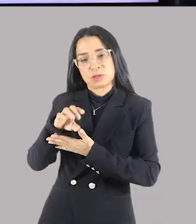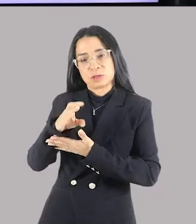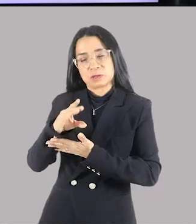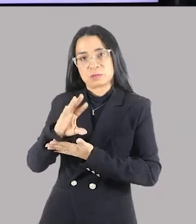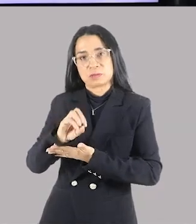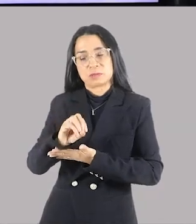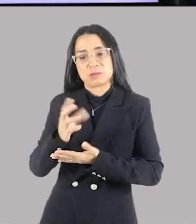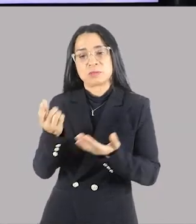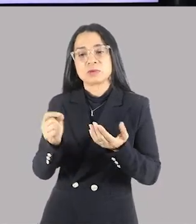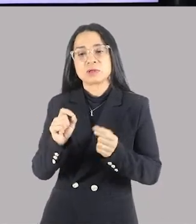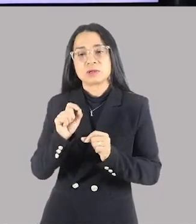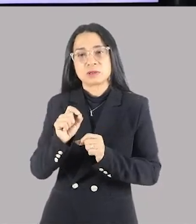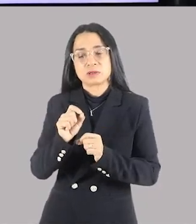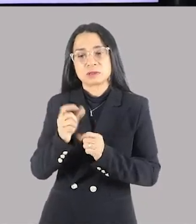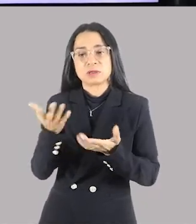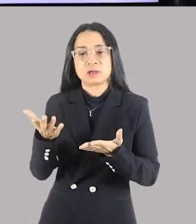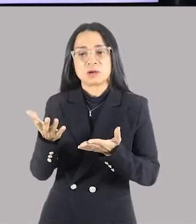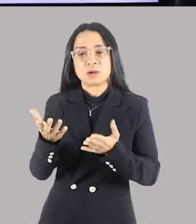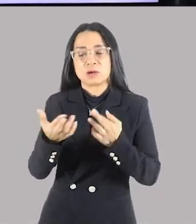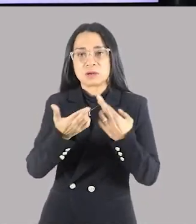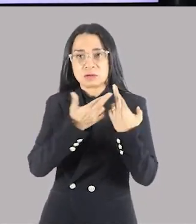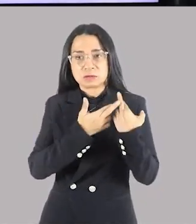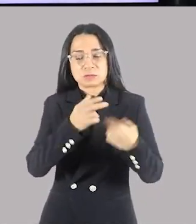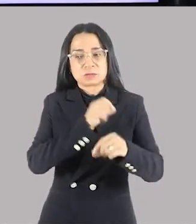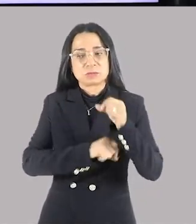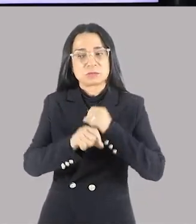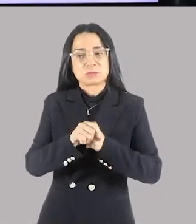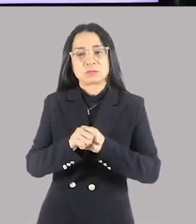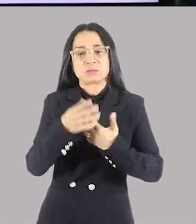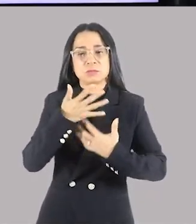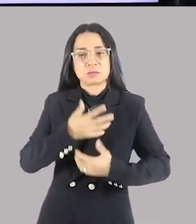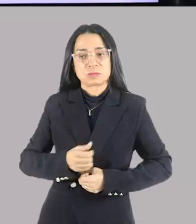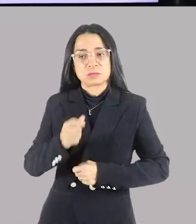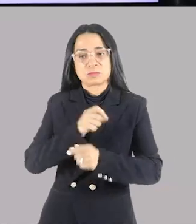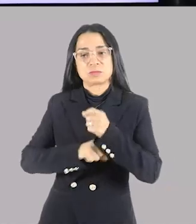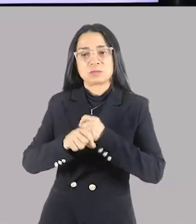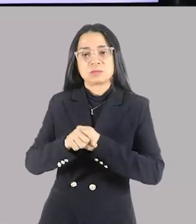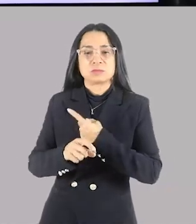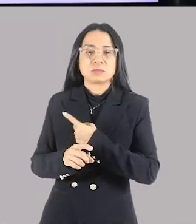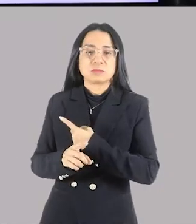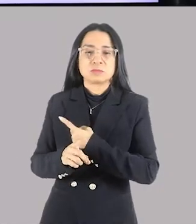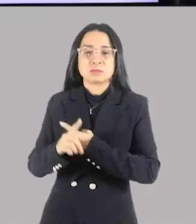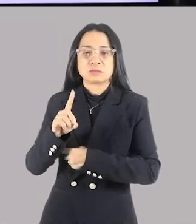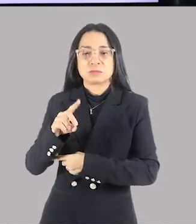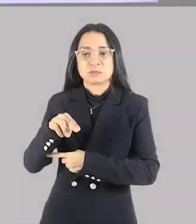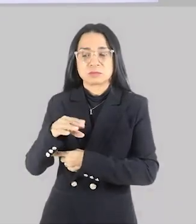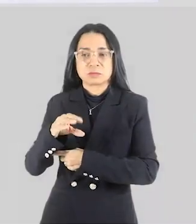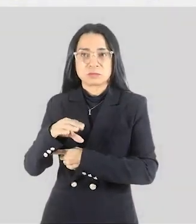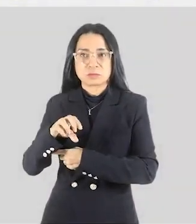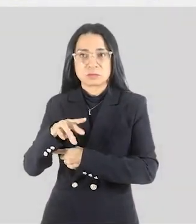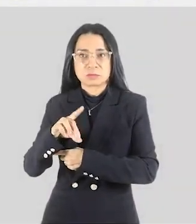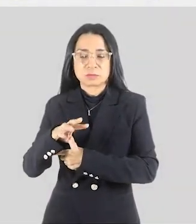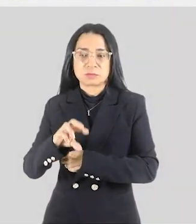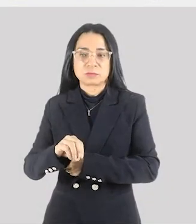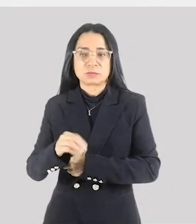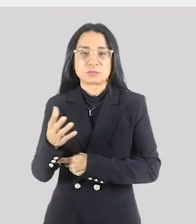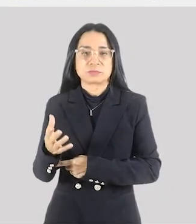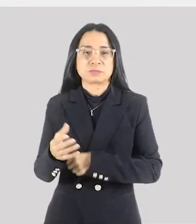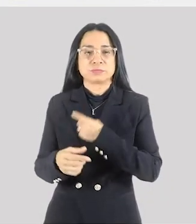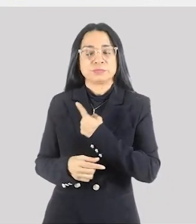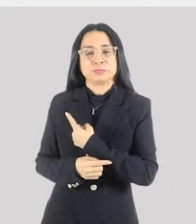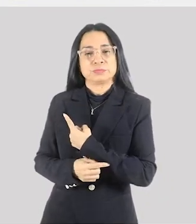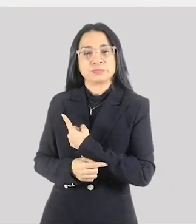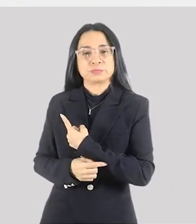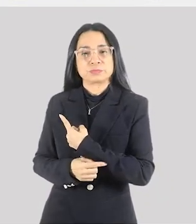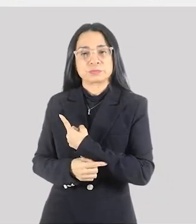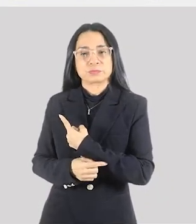prerrogativa da Câmara Legislativa, essa é uma prerrogativa, o recebimento do duodécimo, perfeito? A súmula 525